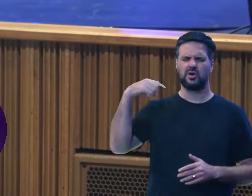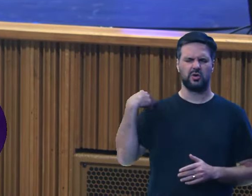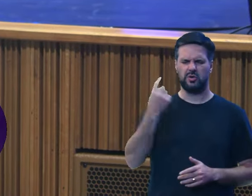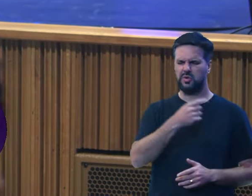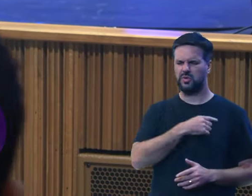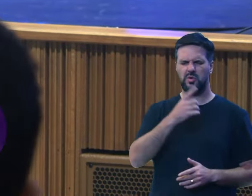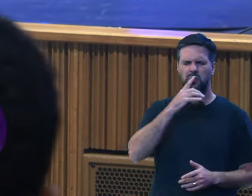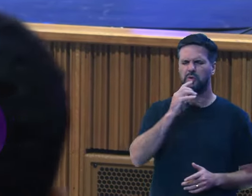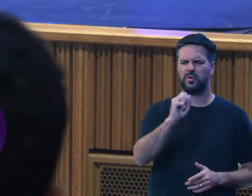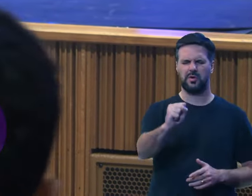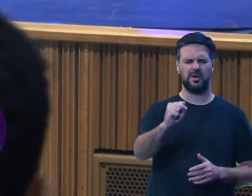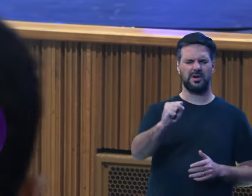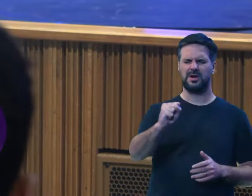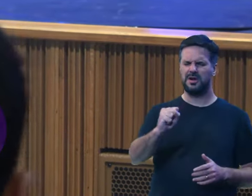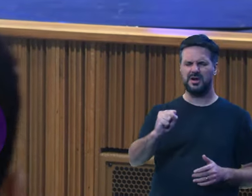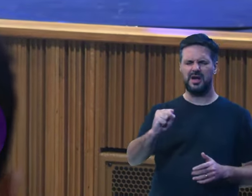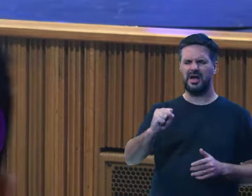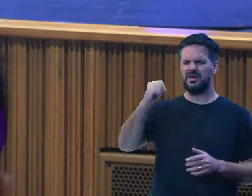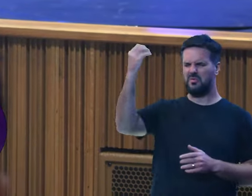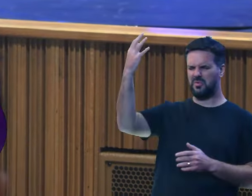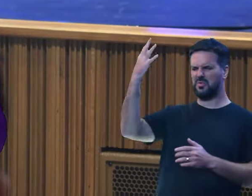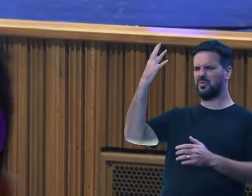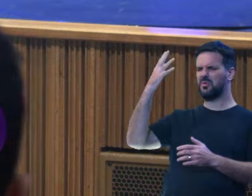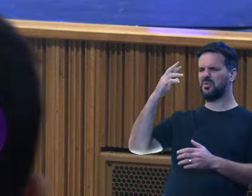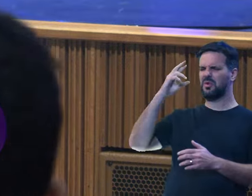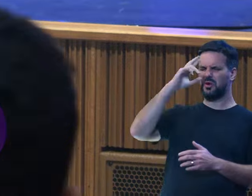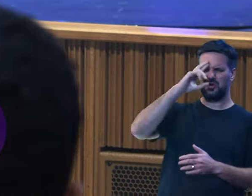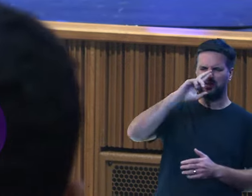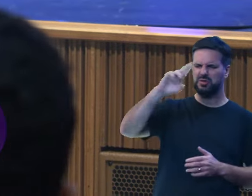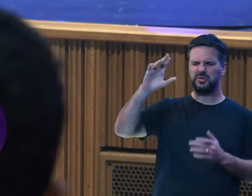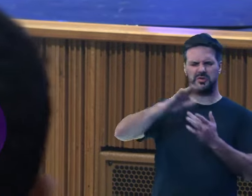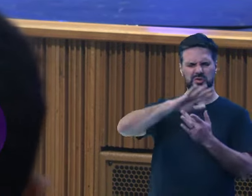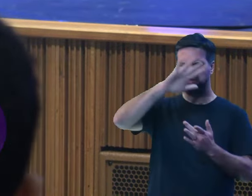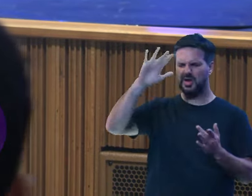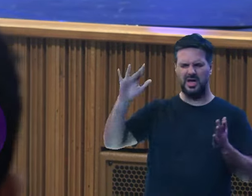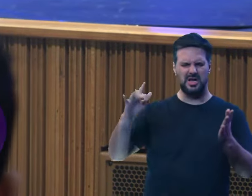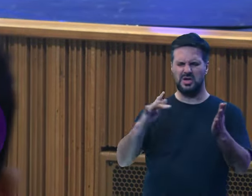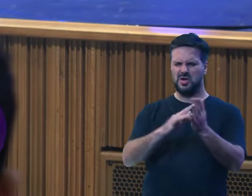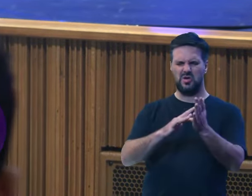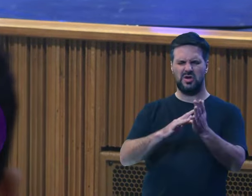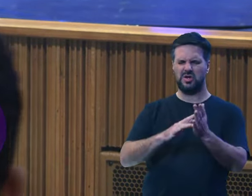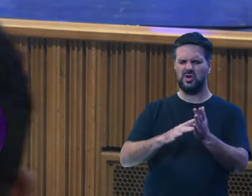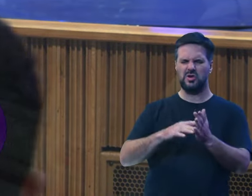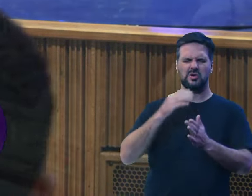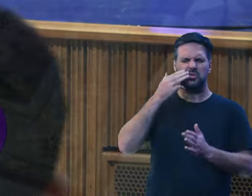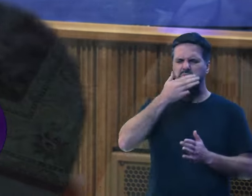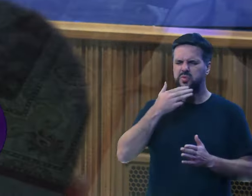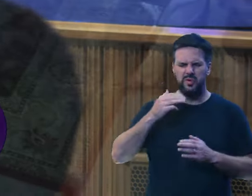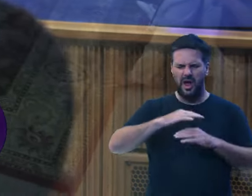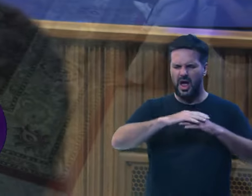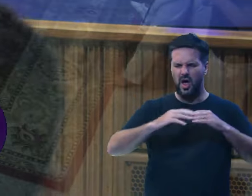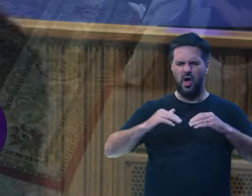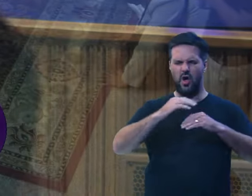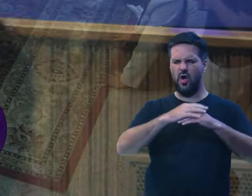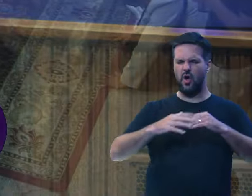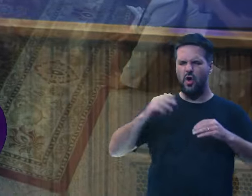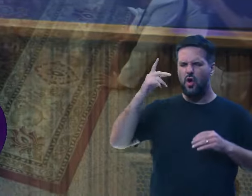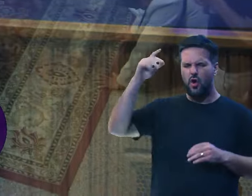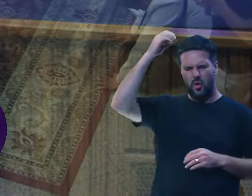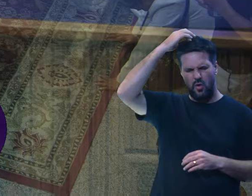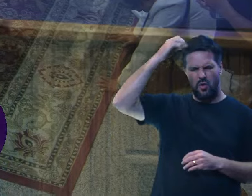o nosso Pai, a graça de nosso Senhor Jesus Cristo e as doces consolações do teu Santo